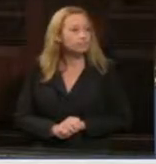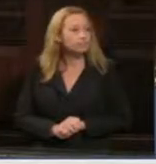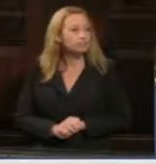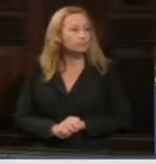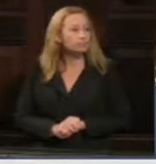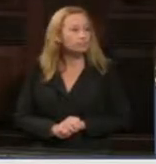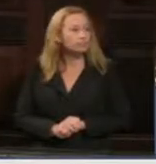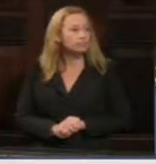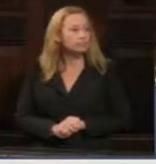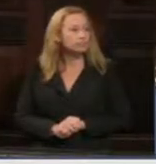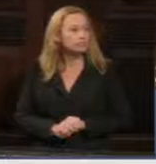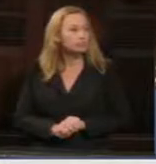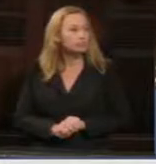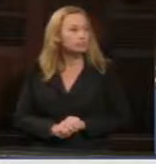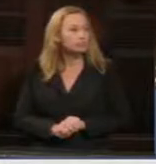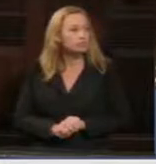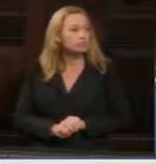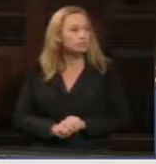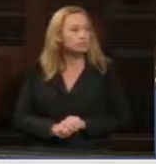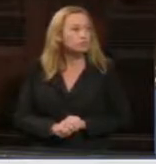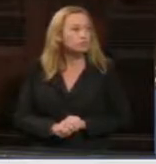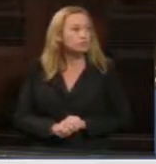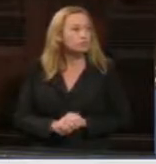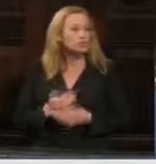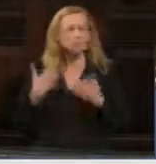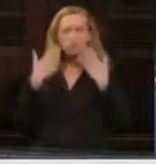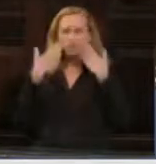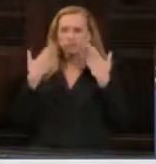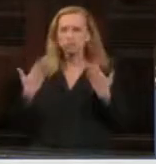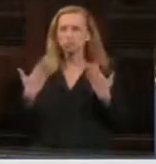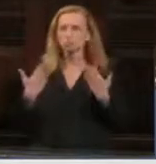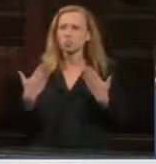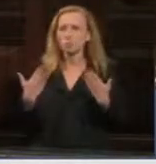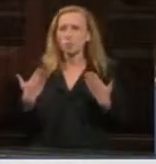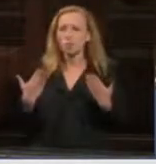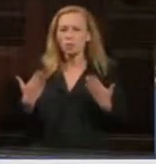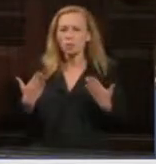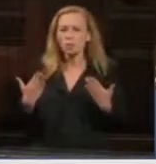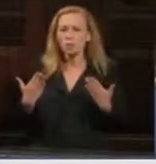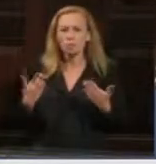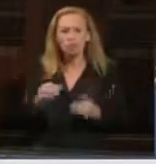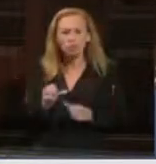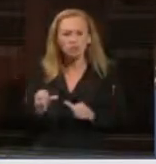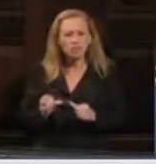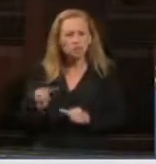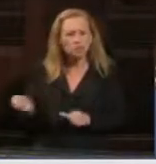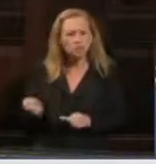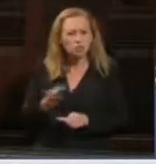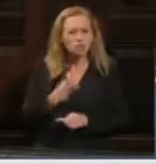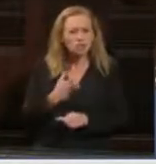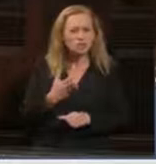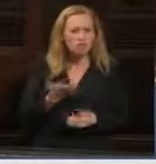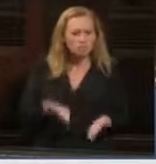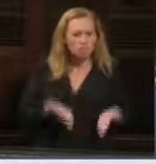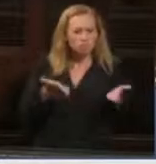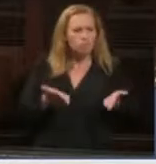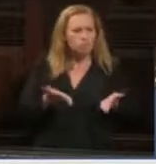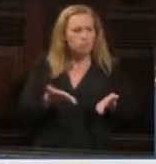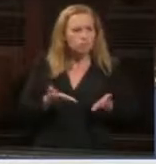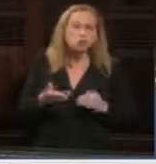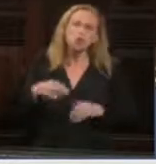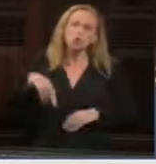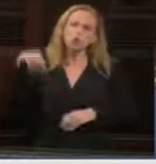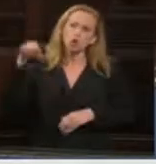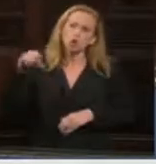muitos analistas assim percebem uma espécie de renovação da autoestima norte